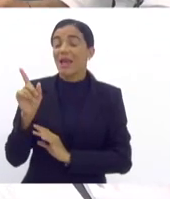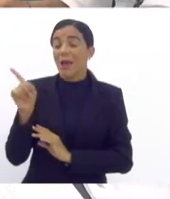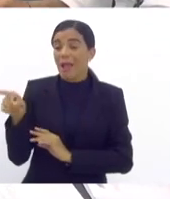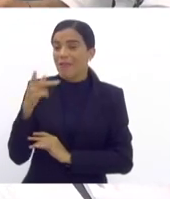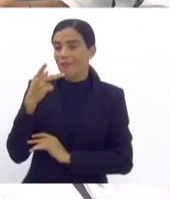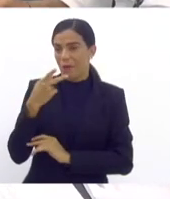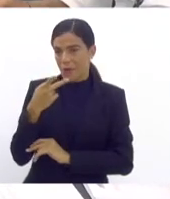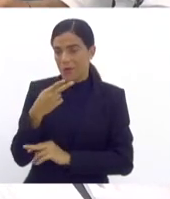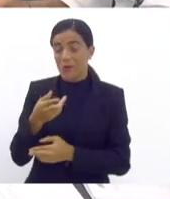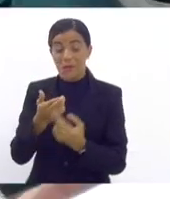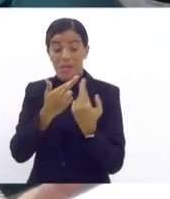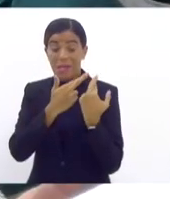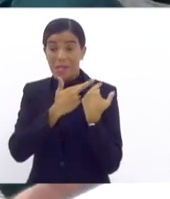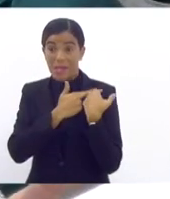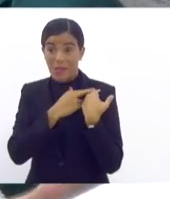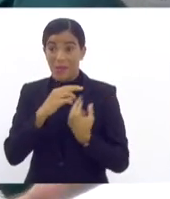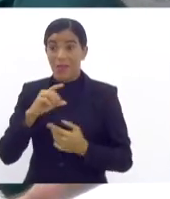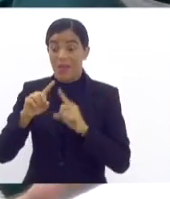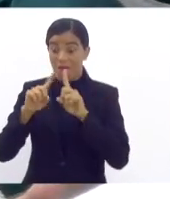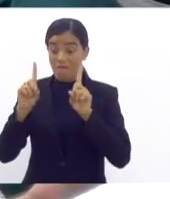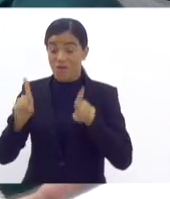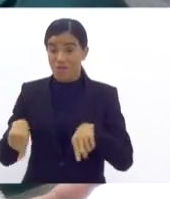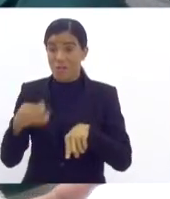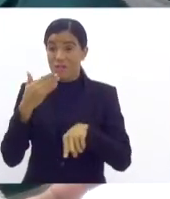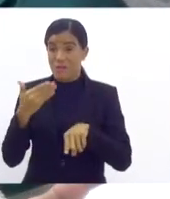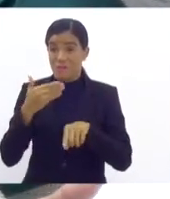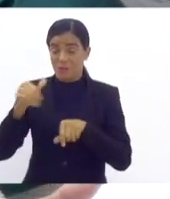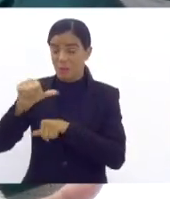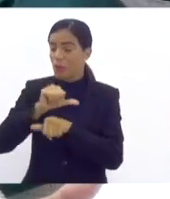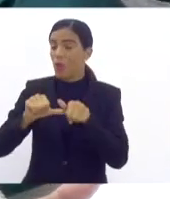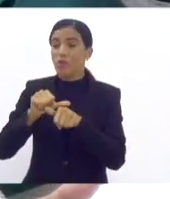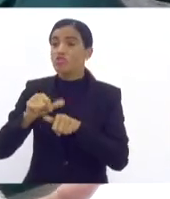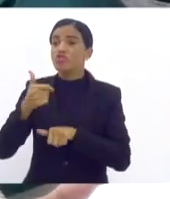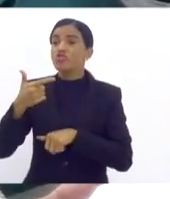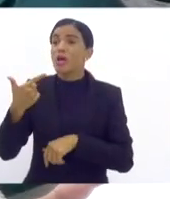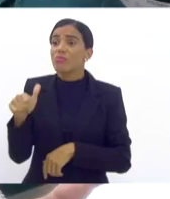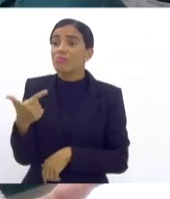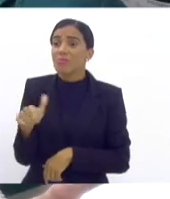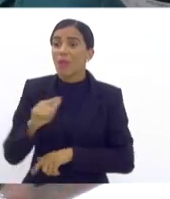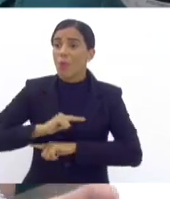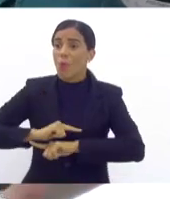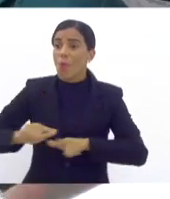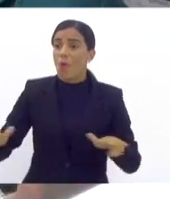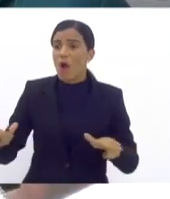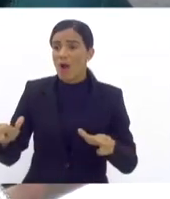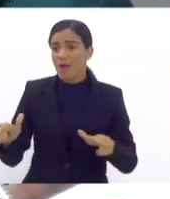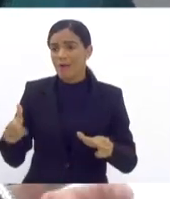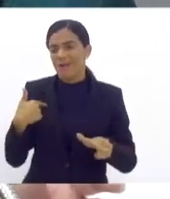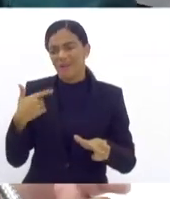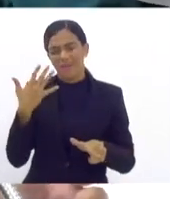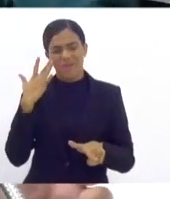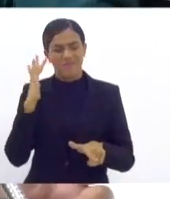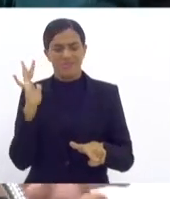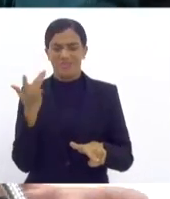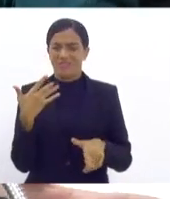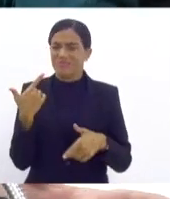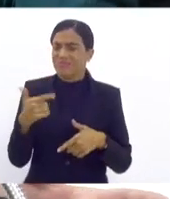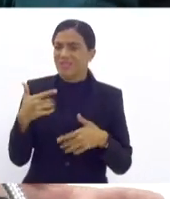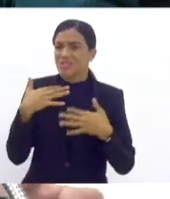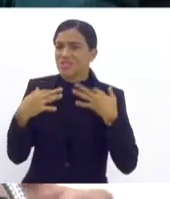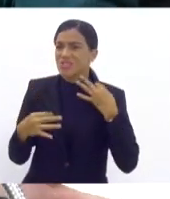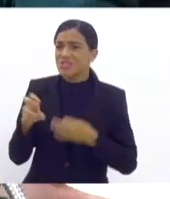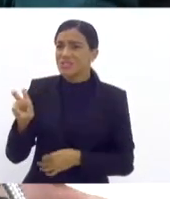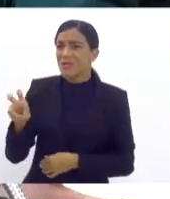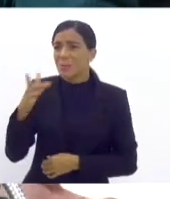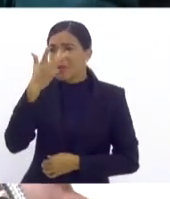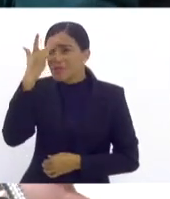cargo que ele está pedindo uma mudança, ele foi extinto, não tem mais no Estado. Eu achei justo. A gente está falando de 5